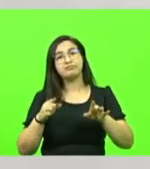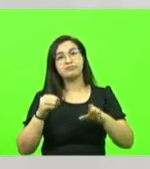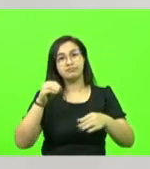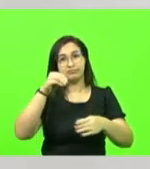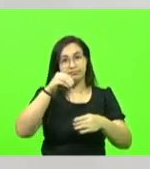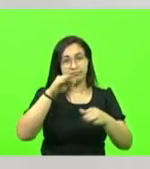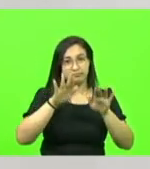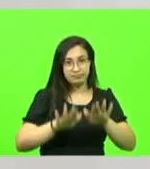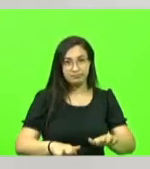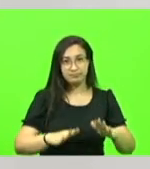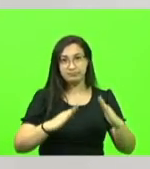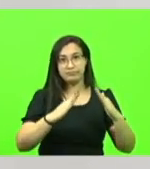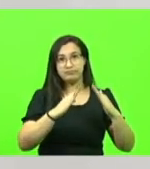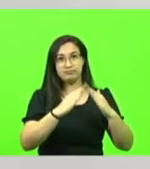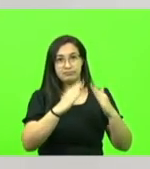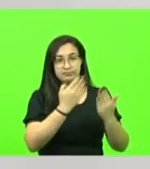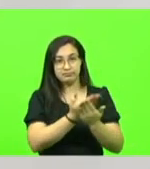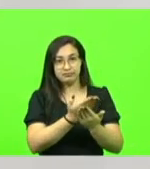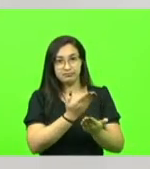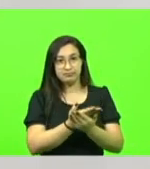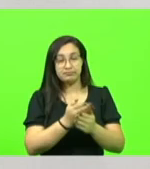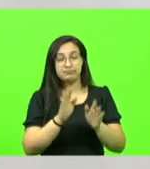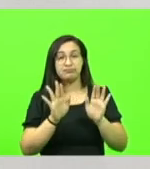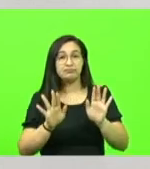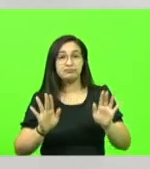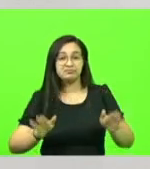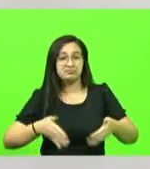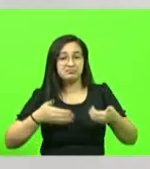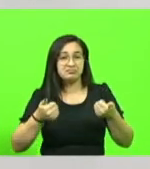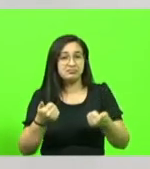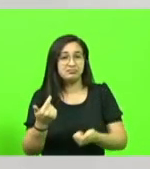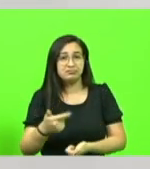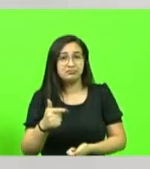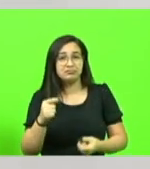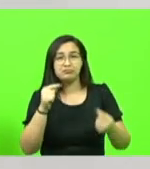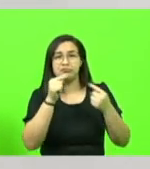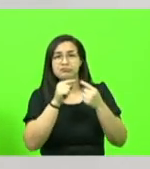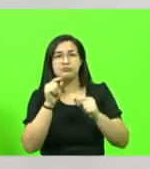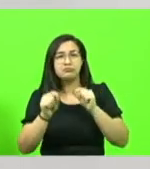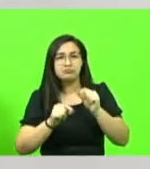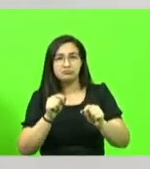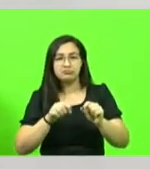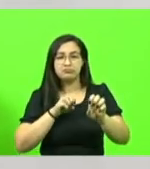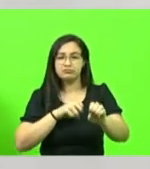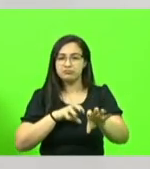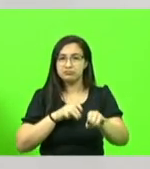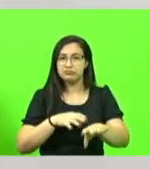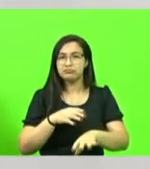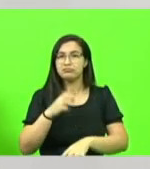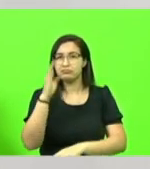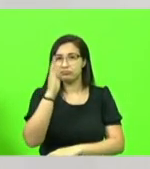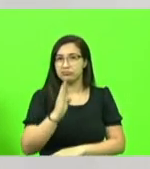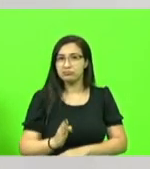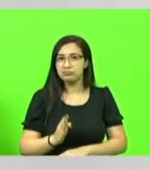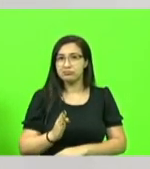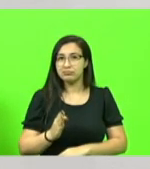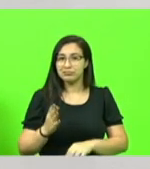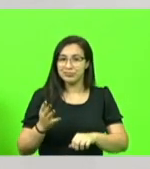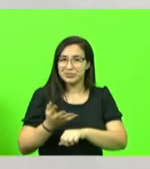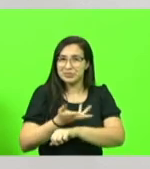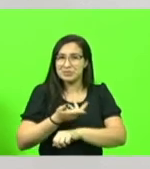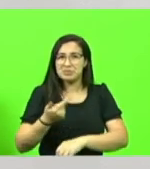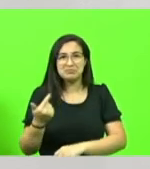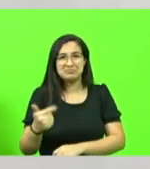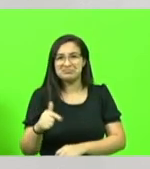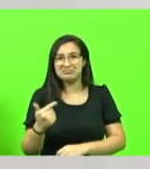aula, mas não melhorou o seu desempenho. Isso significa que a educação que o brasileiro recebe não é de boa qualidade, como